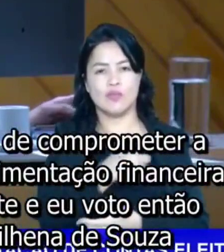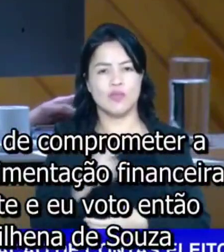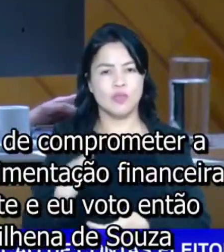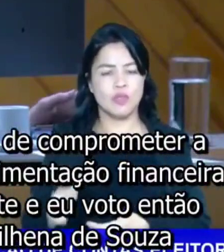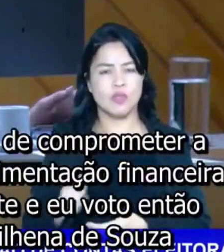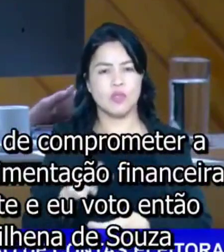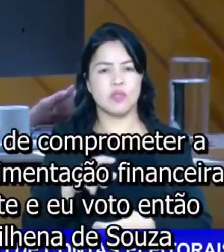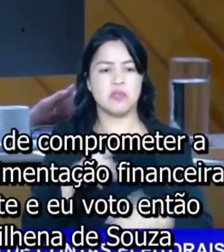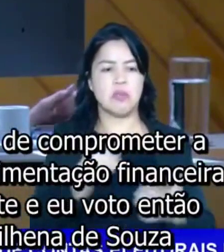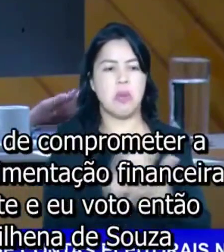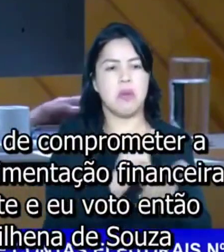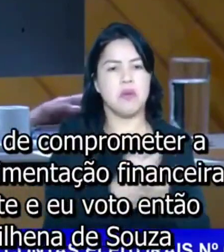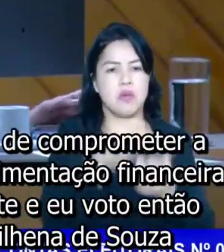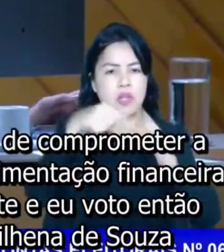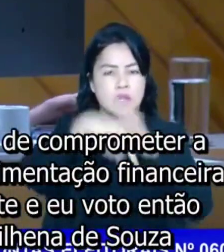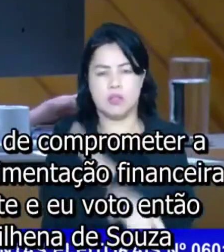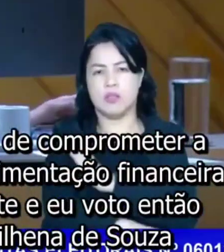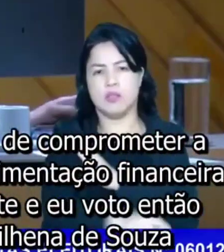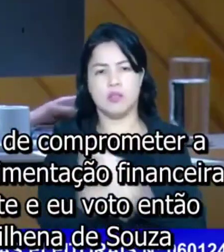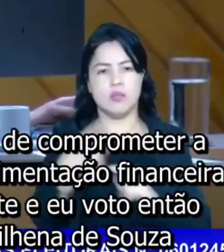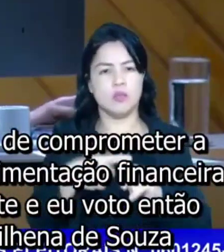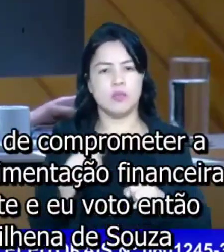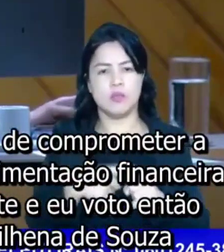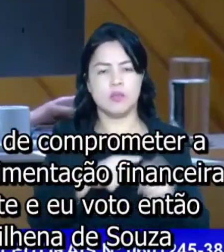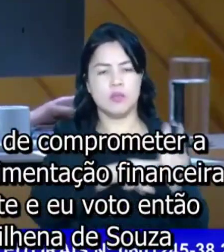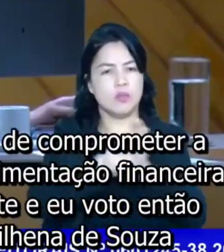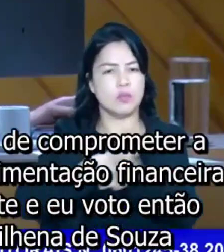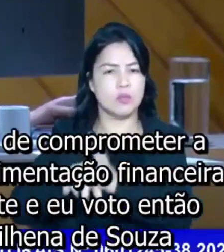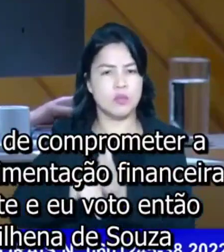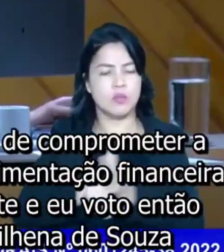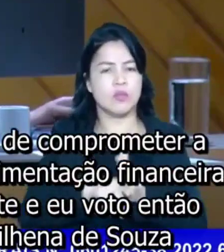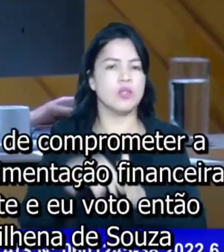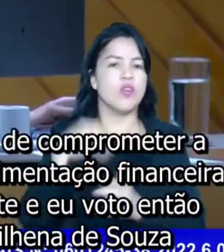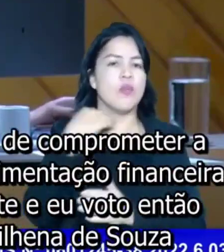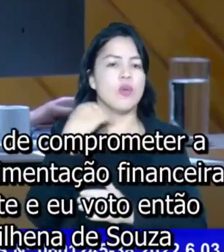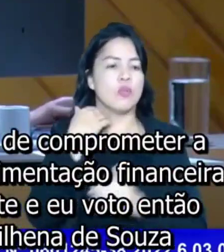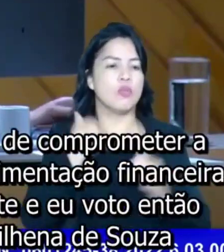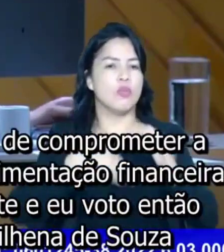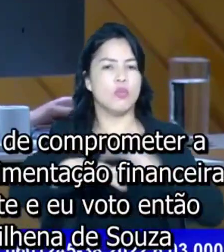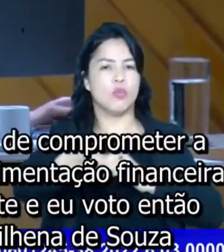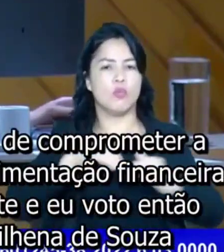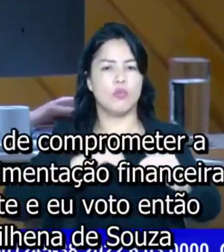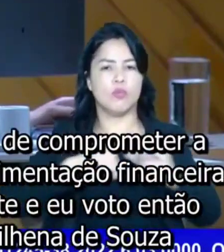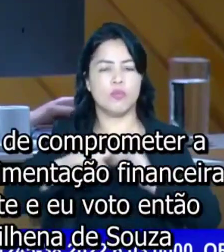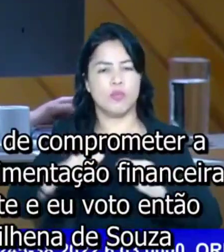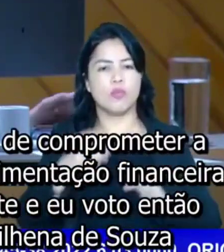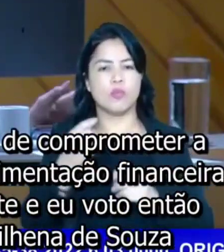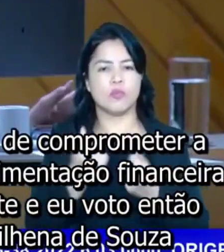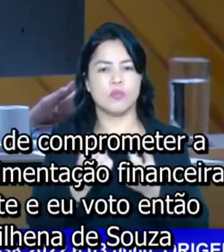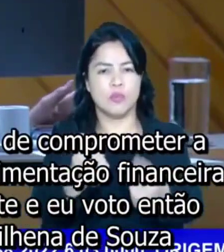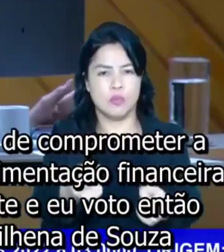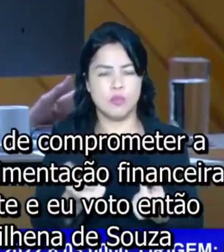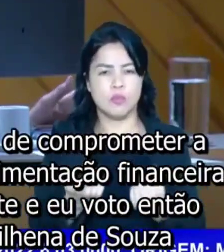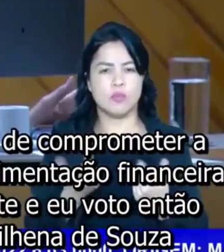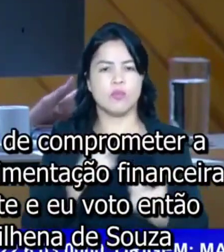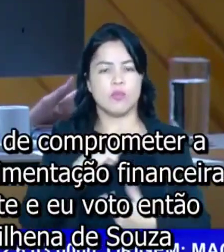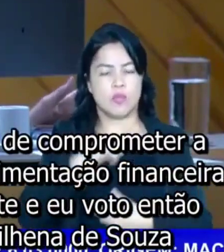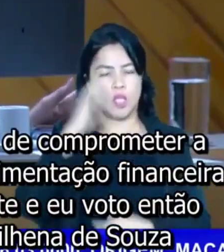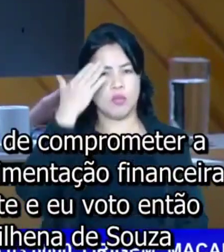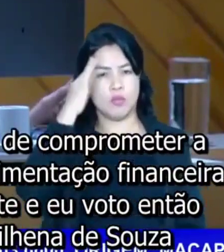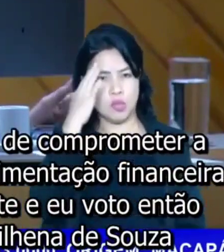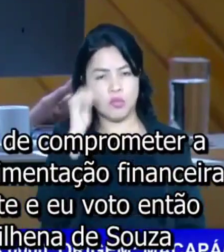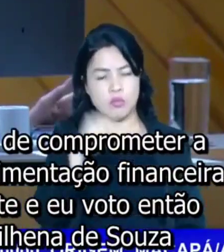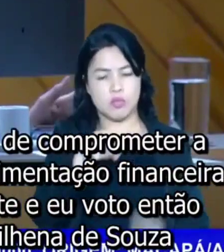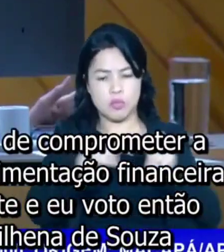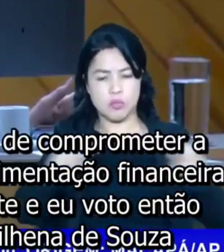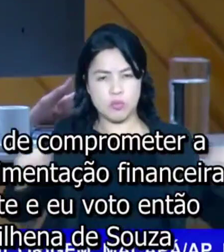comprometer a regularidade, porque ela não compromete a análise da movimentação financeira. Então, também é um entendimento firmado por essa